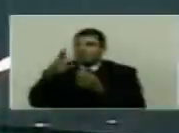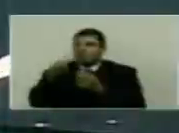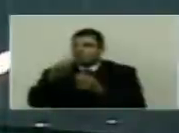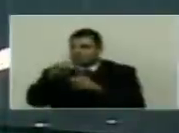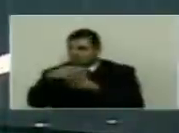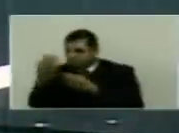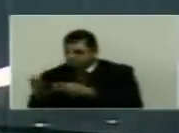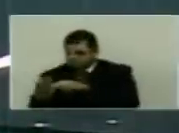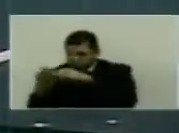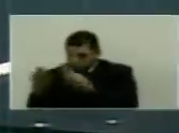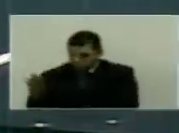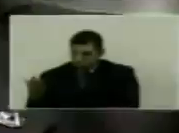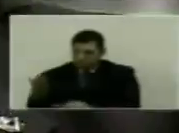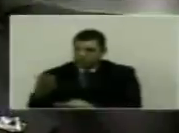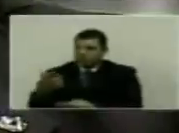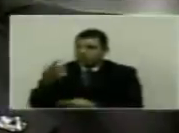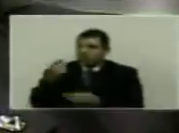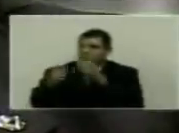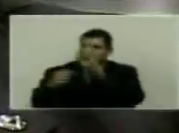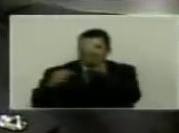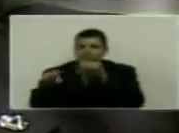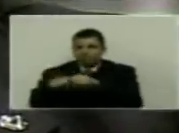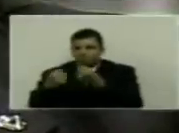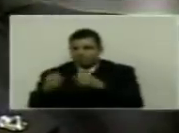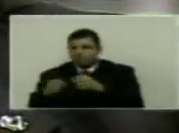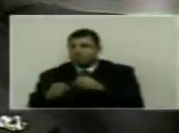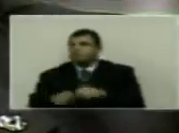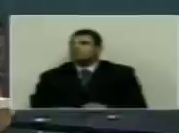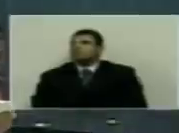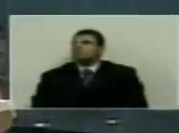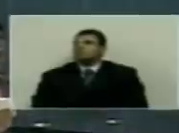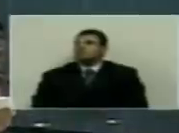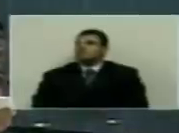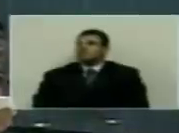demorar 20% a mais para chegar alguém lá para consertar.